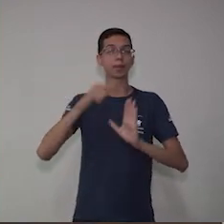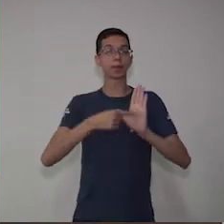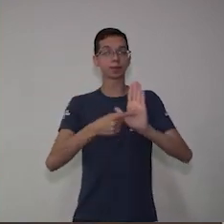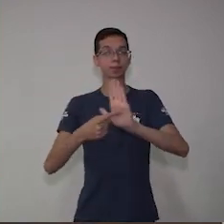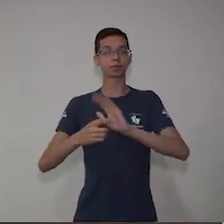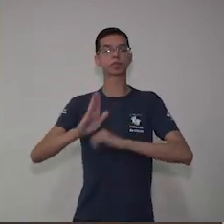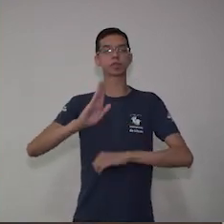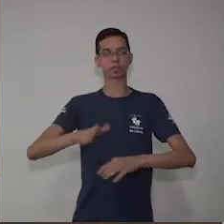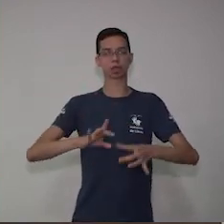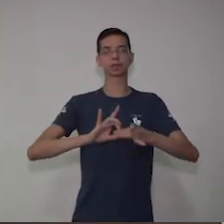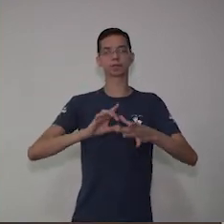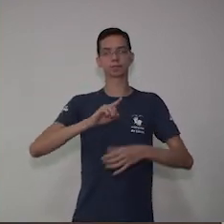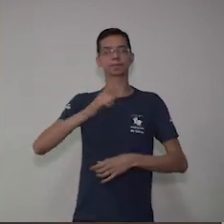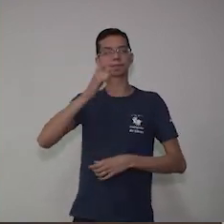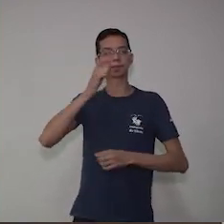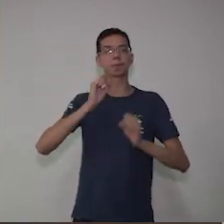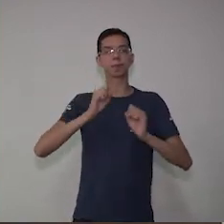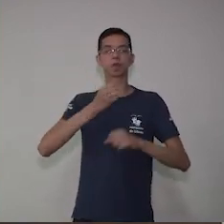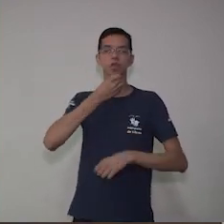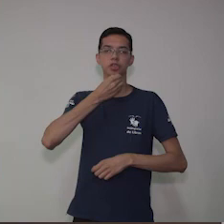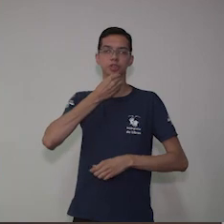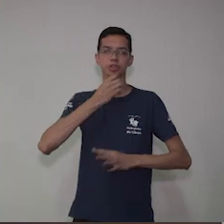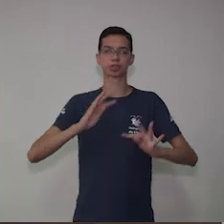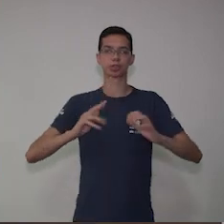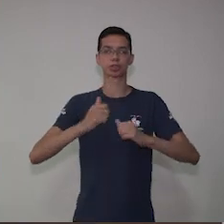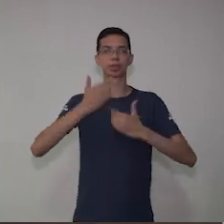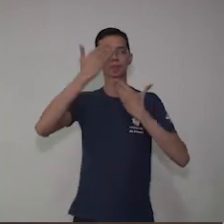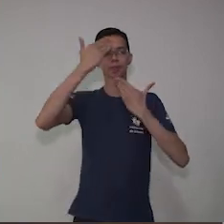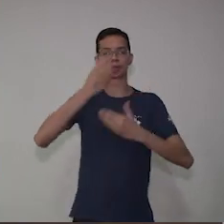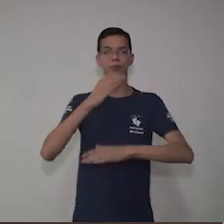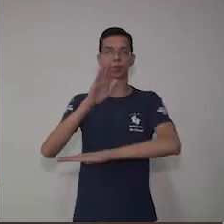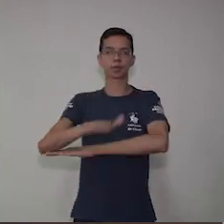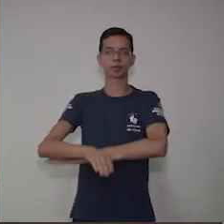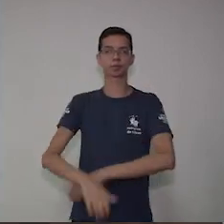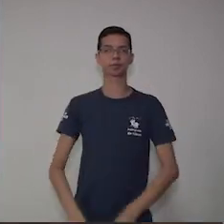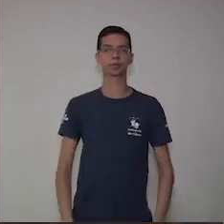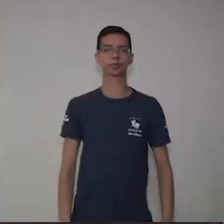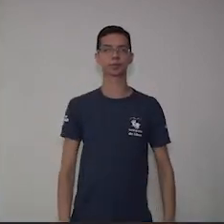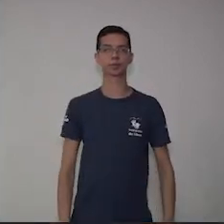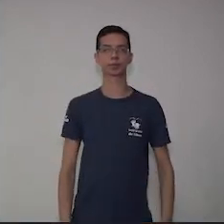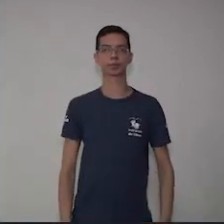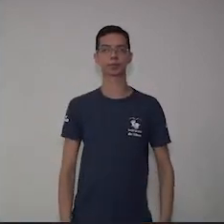já está disponibilizada a todos os jornalistas. Muito obrigada e uma boa tarde a todos.